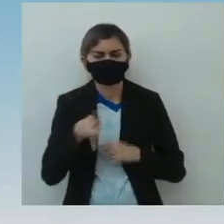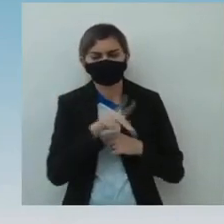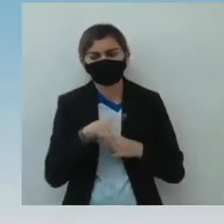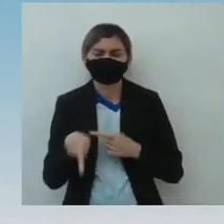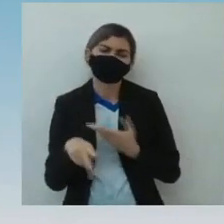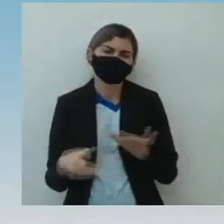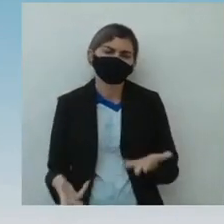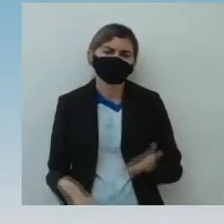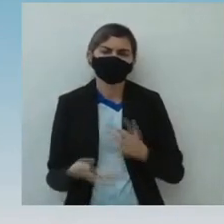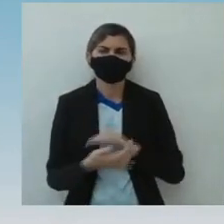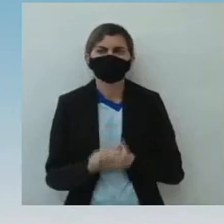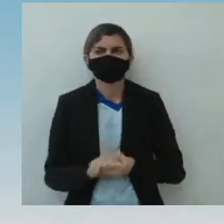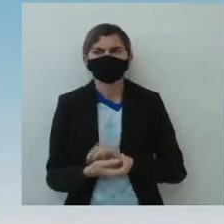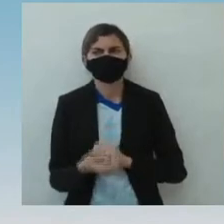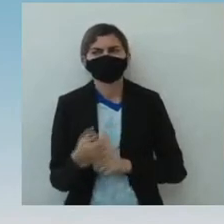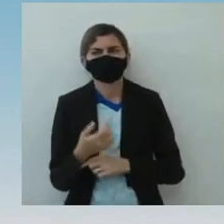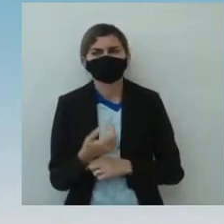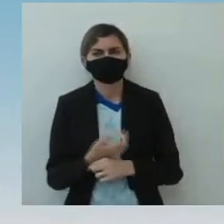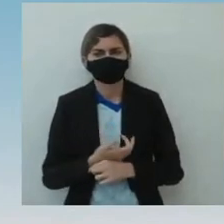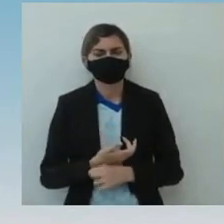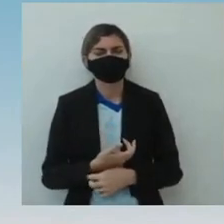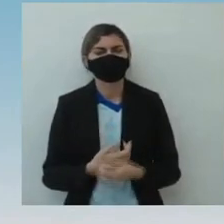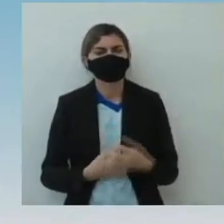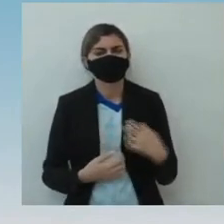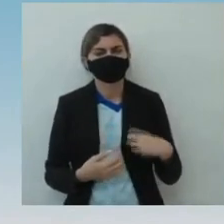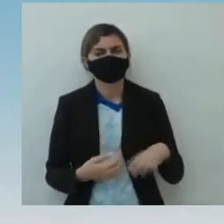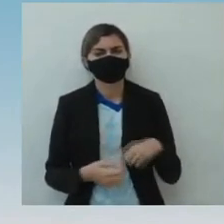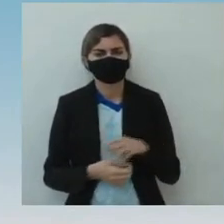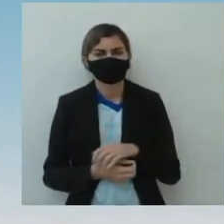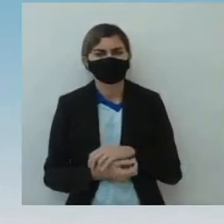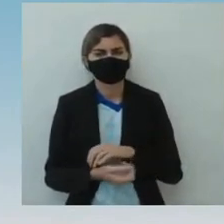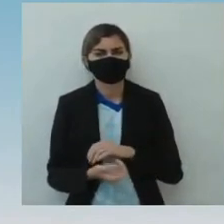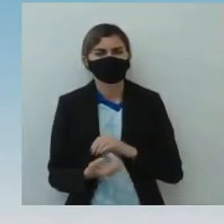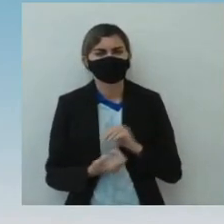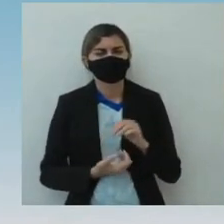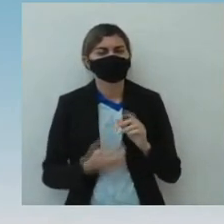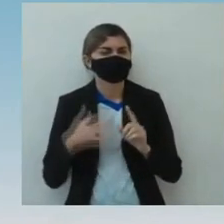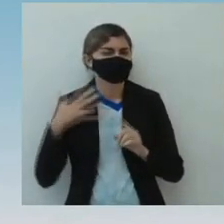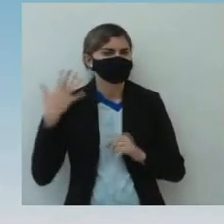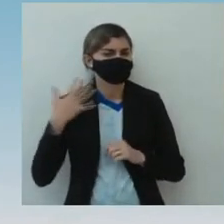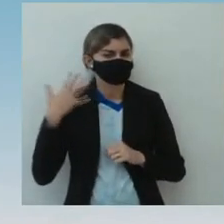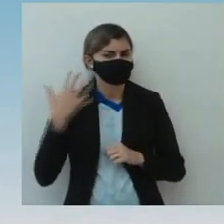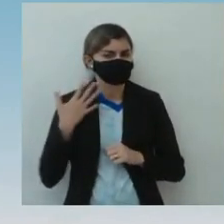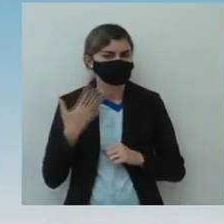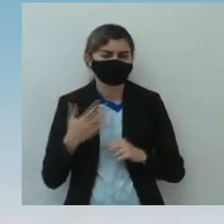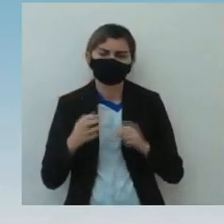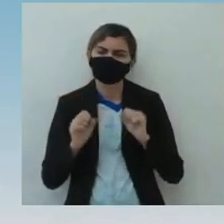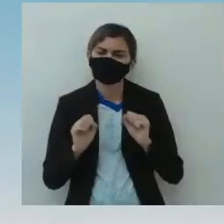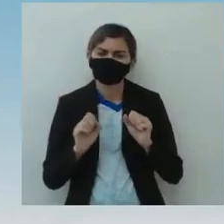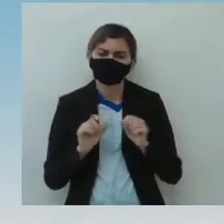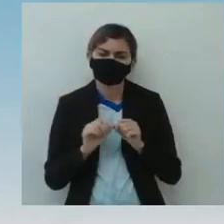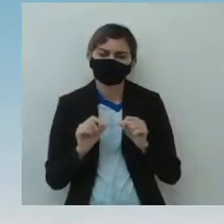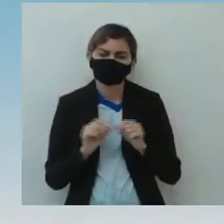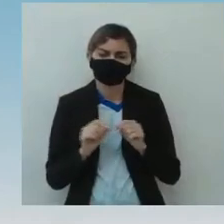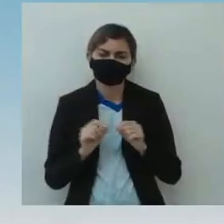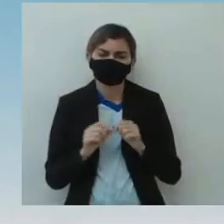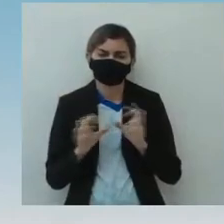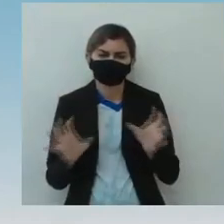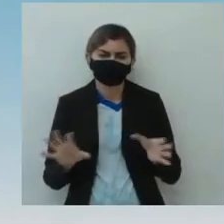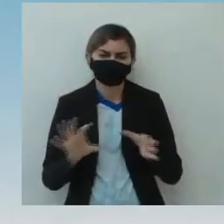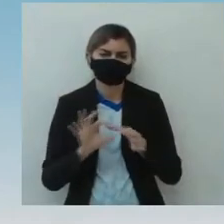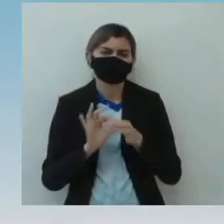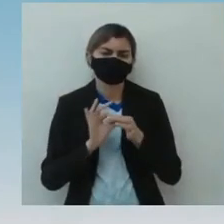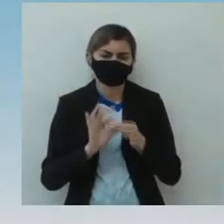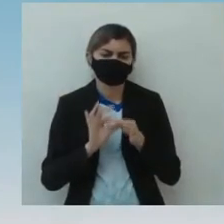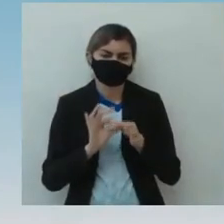professor explique as formas emotional banda Os discursos eles formam vamos dizer assim um